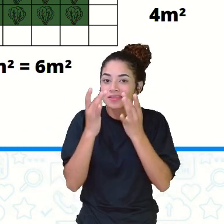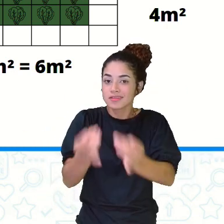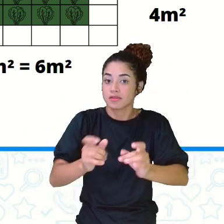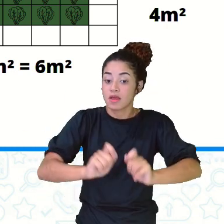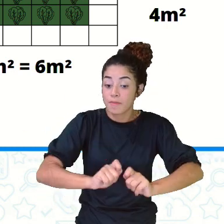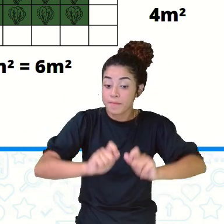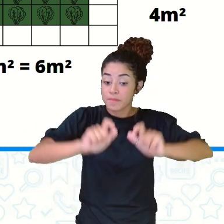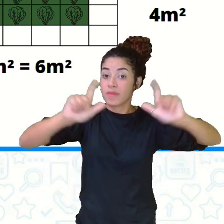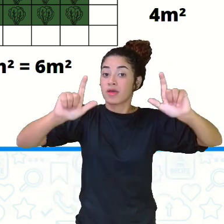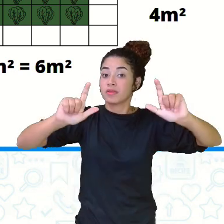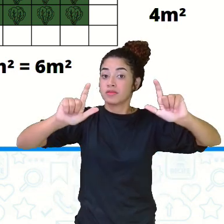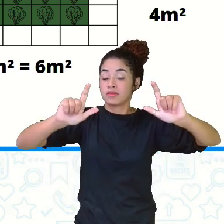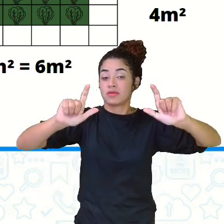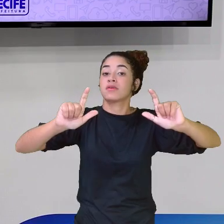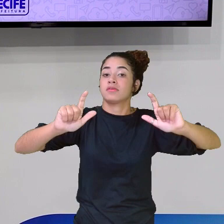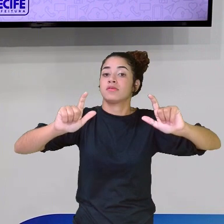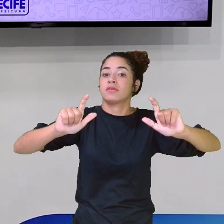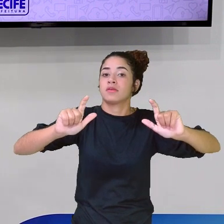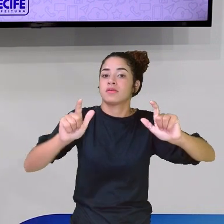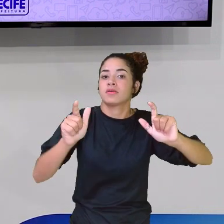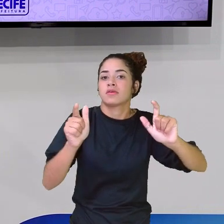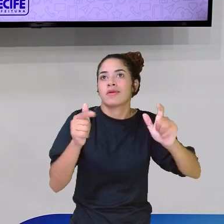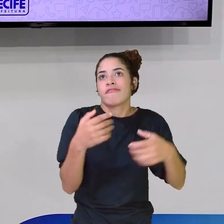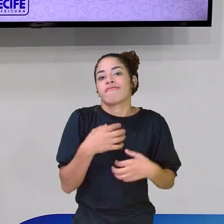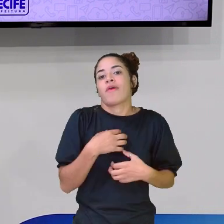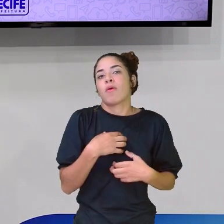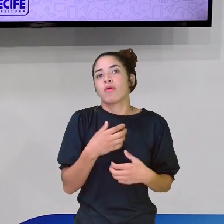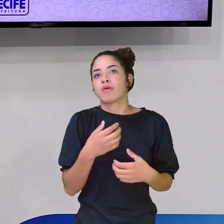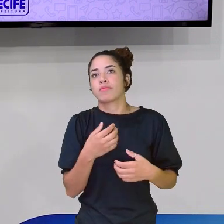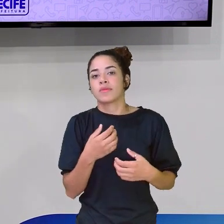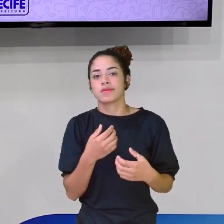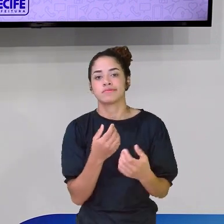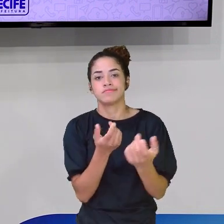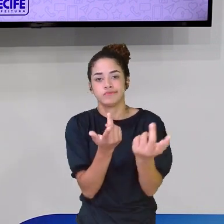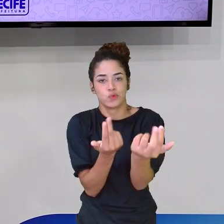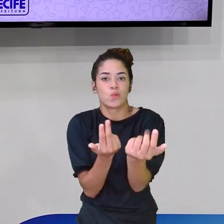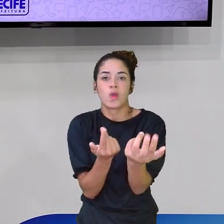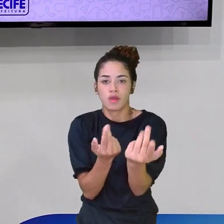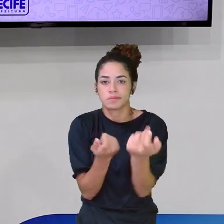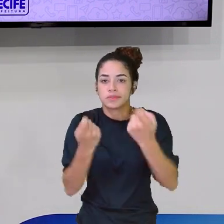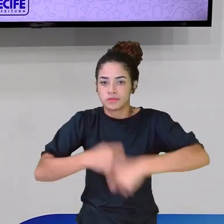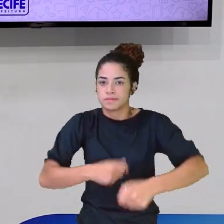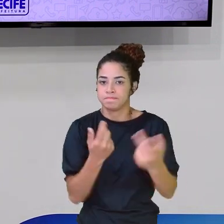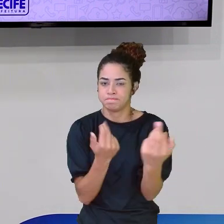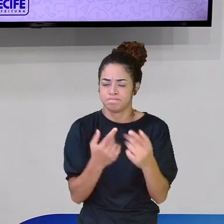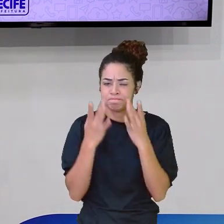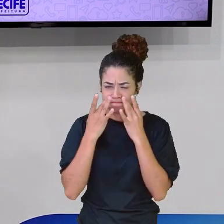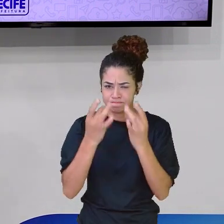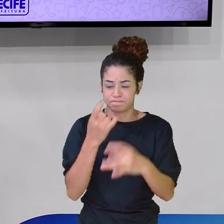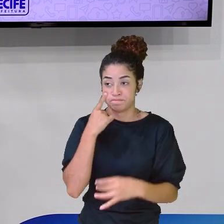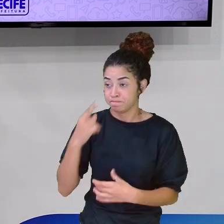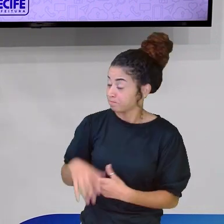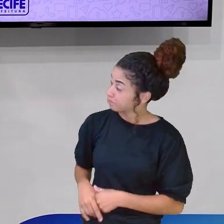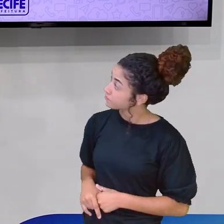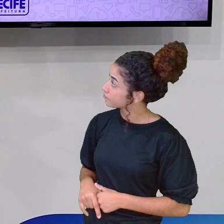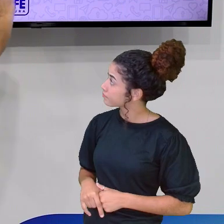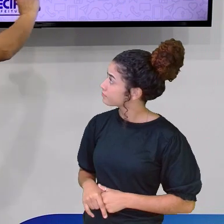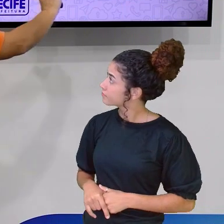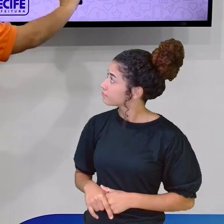aumentar as dimensões de forma proporcional. Presta atenção na imagem. Eu fiz a